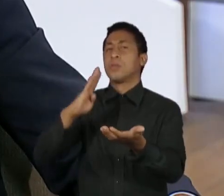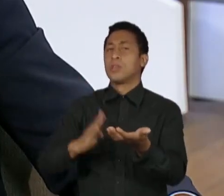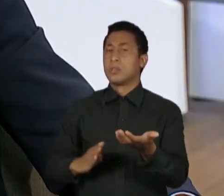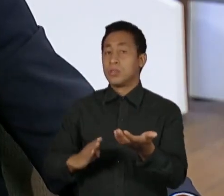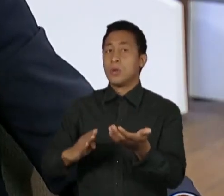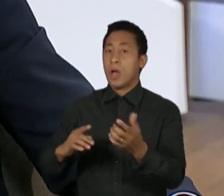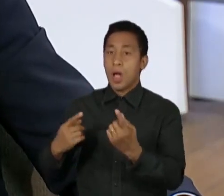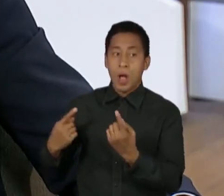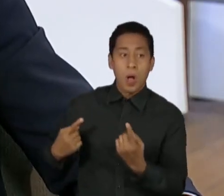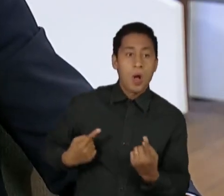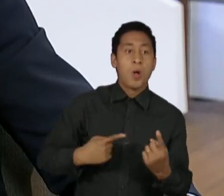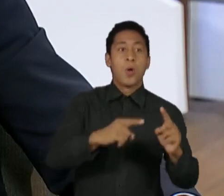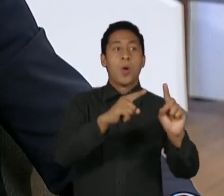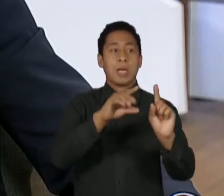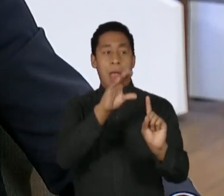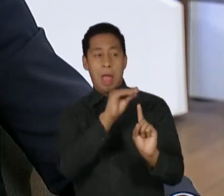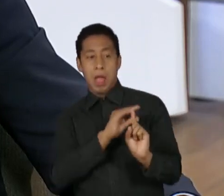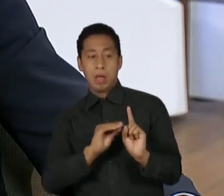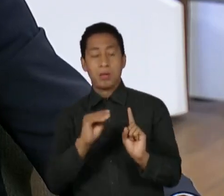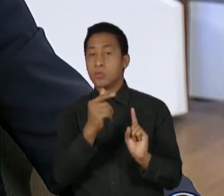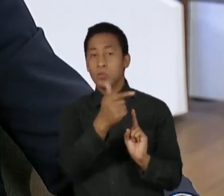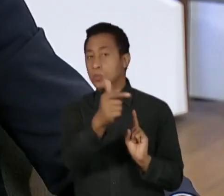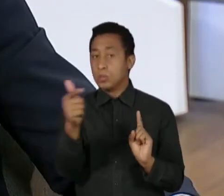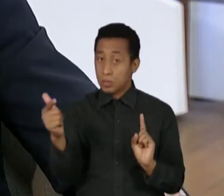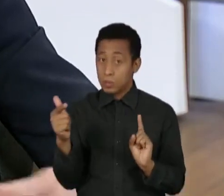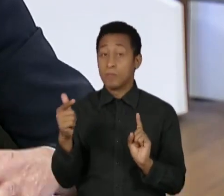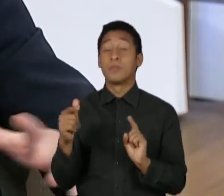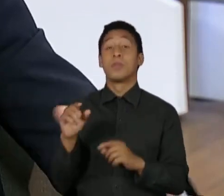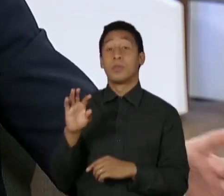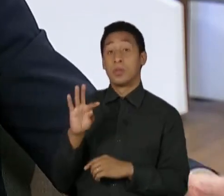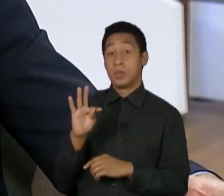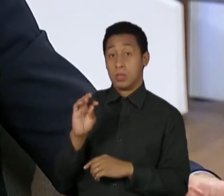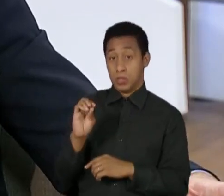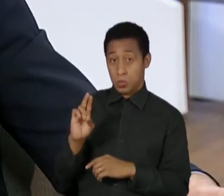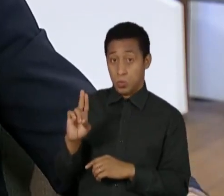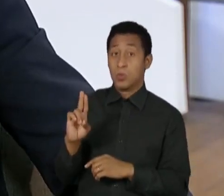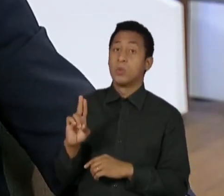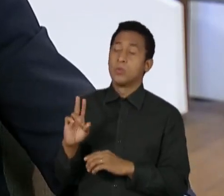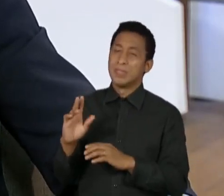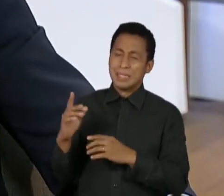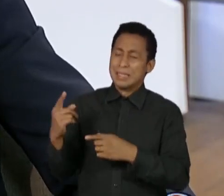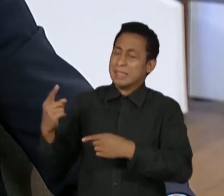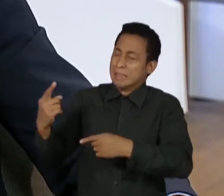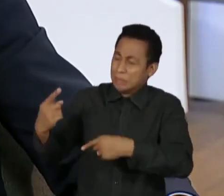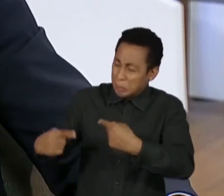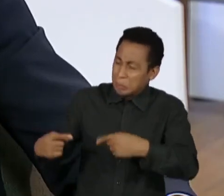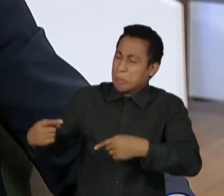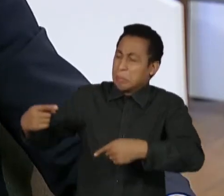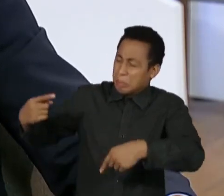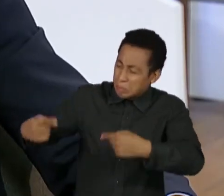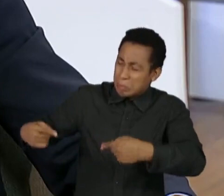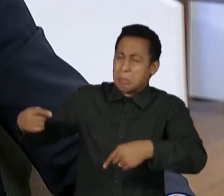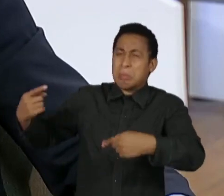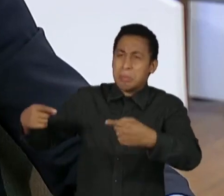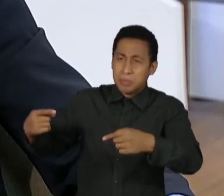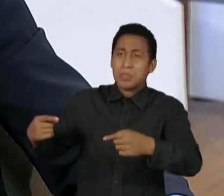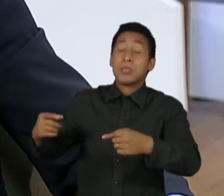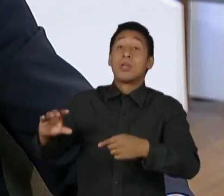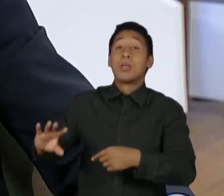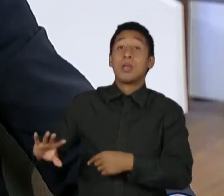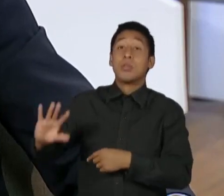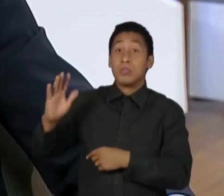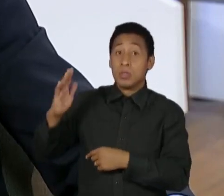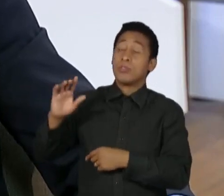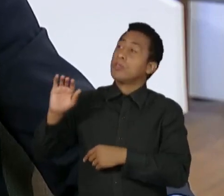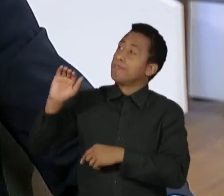combate ao assédio. No TCU, nós criamos, depois de um debate muito profundo, trouxemos instituições